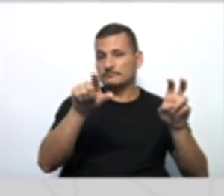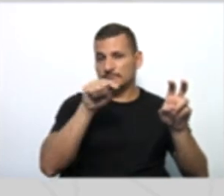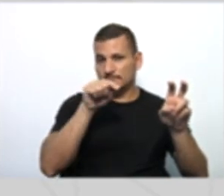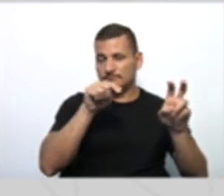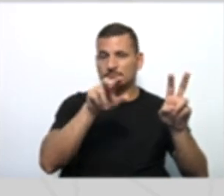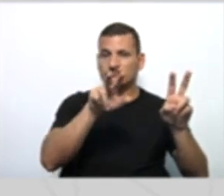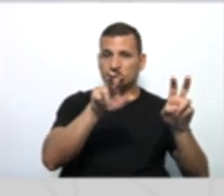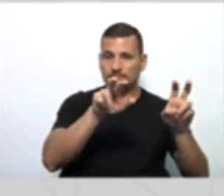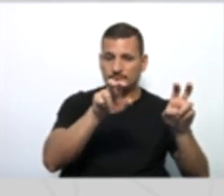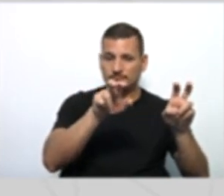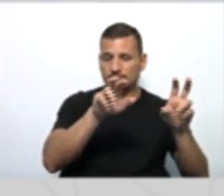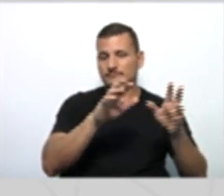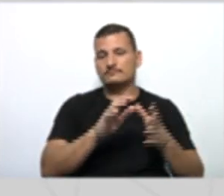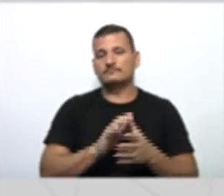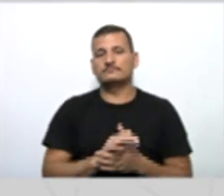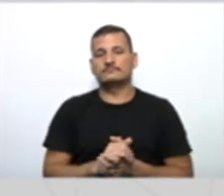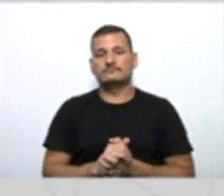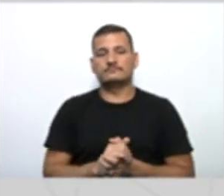for, melhor.